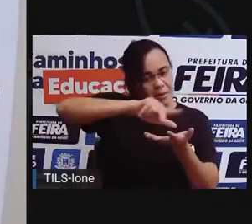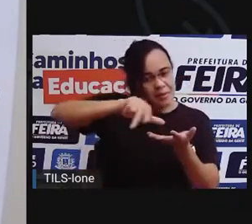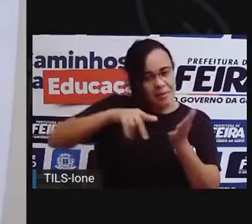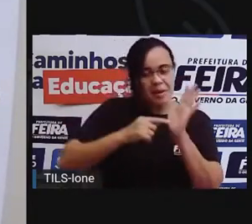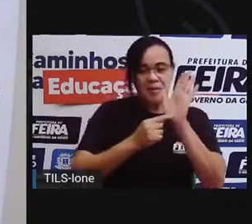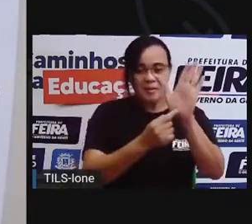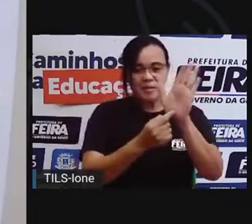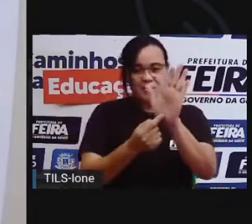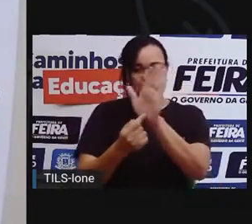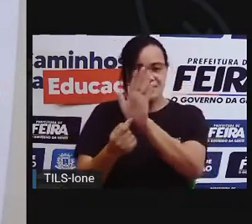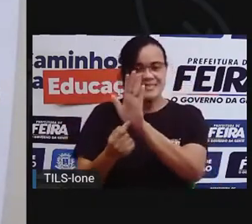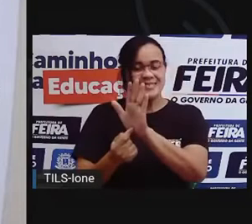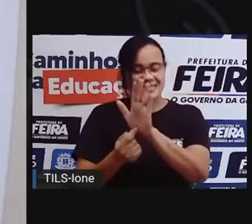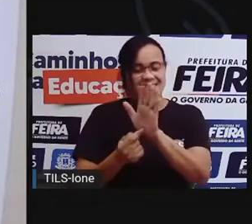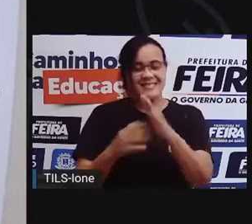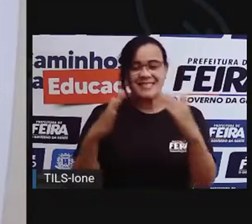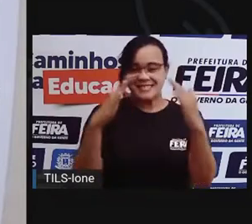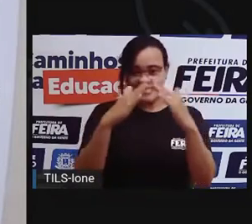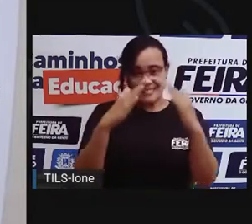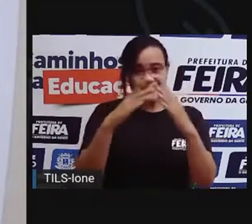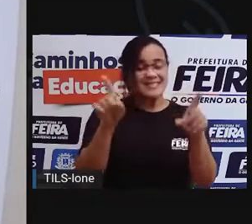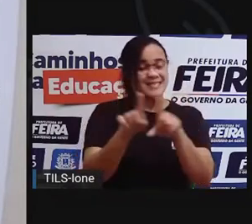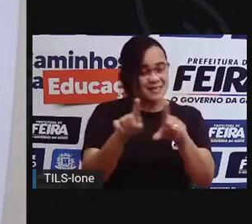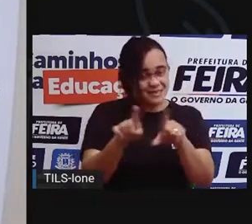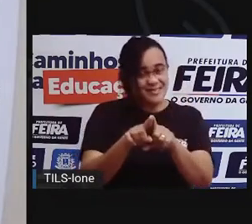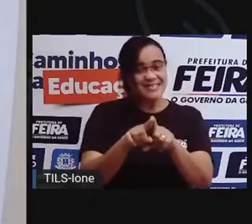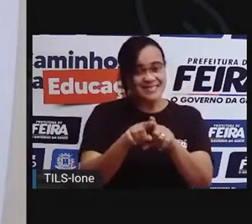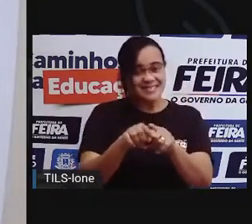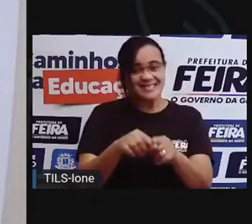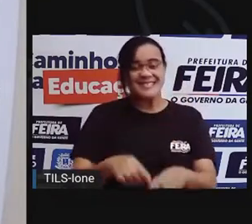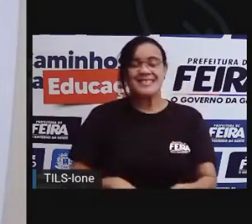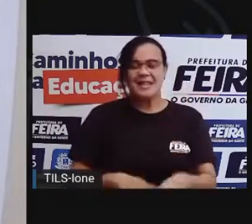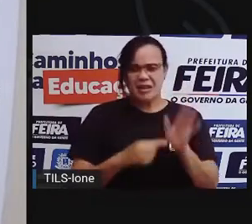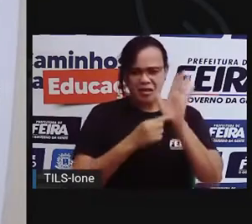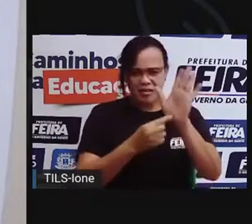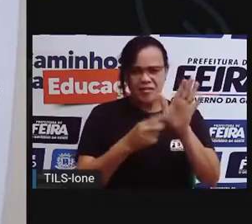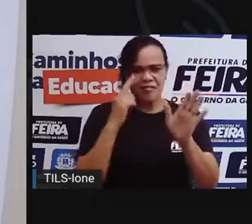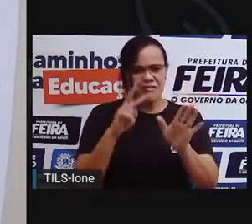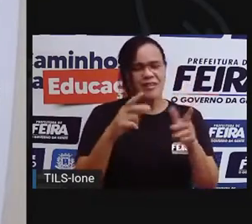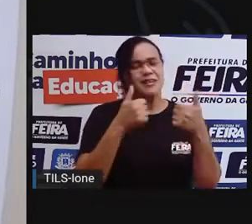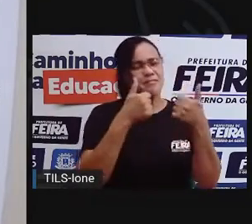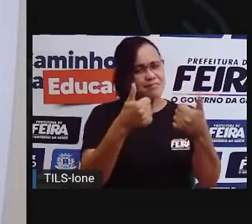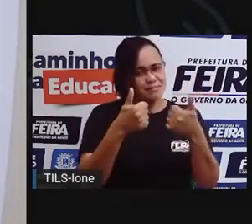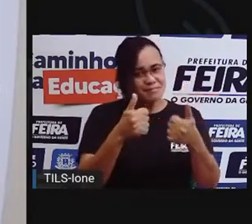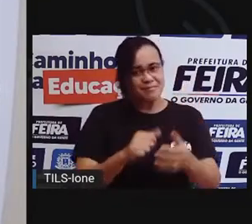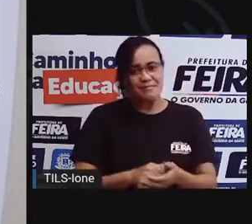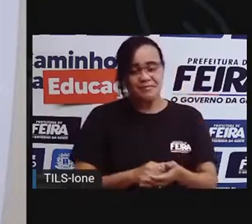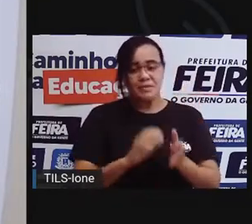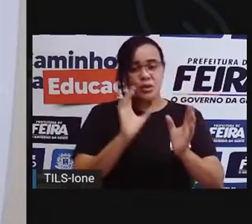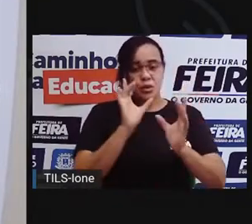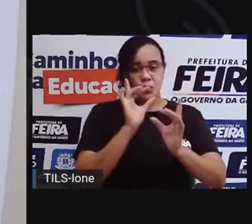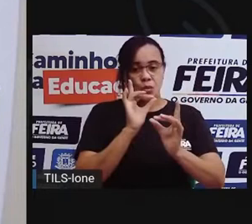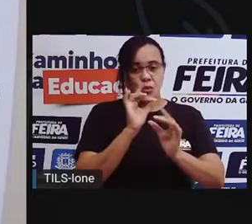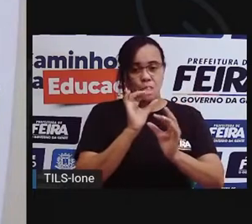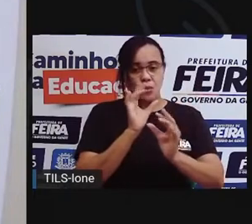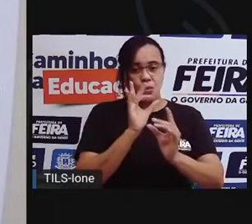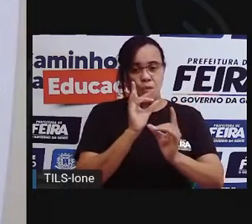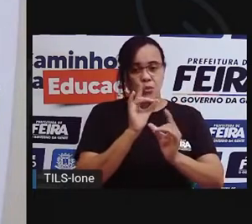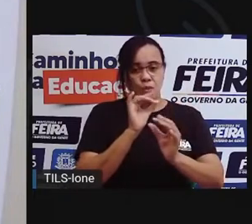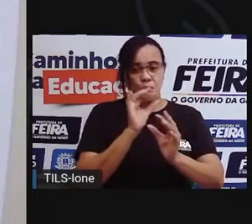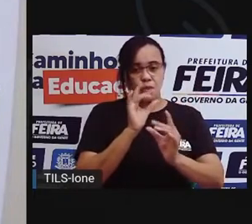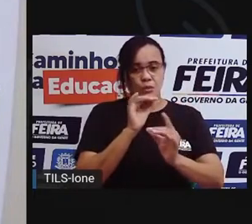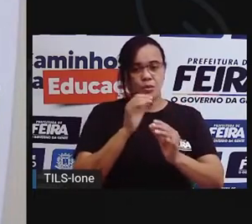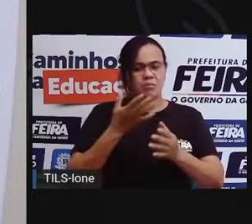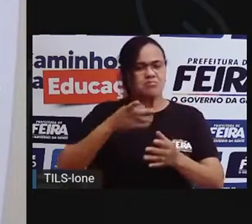a galerinha de casa. Você Mostra, quer ver? Claro que a gente quer ver. Vamos lá. A nossa flauta, o início, quando